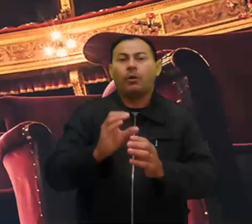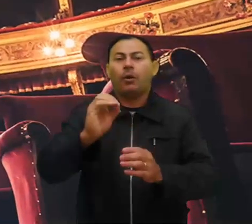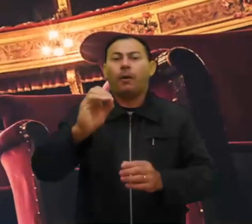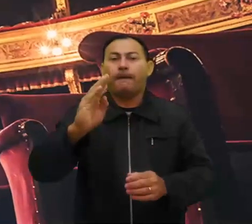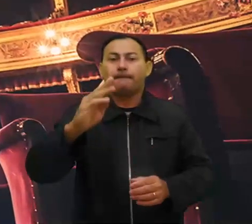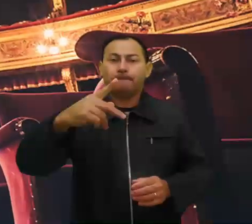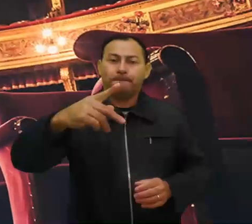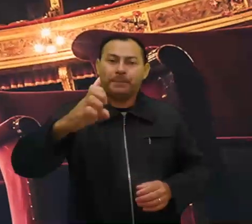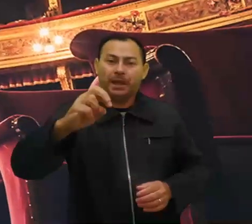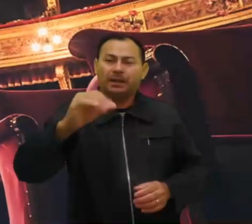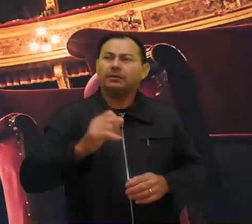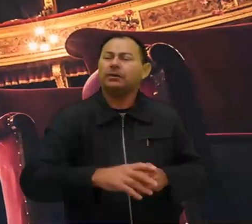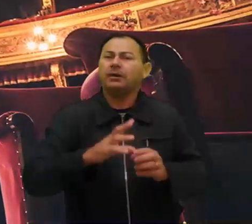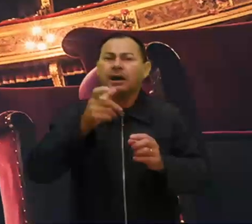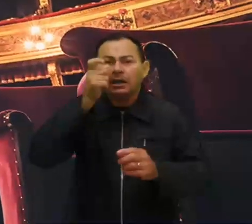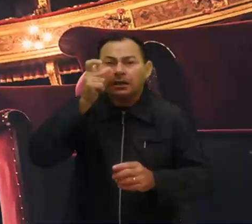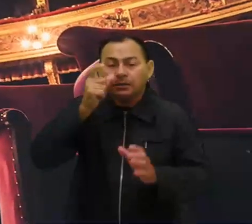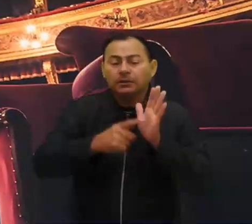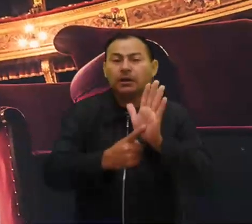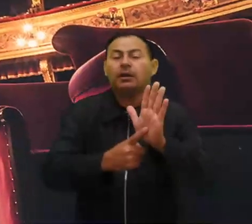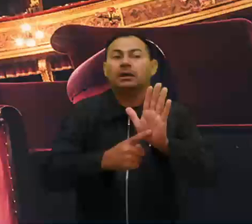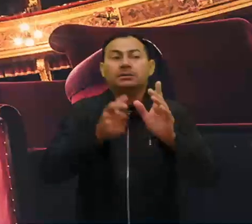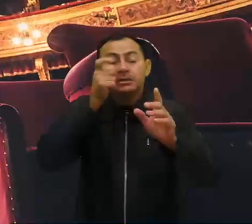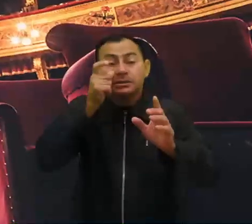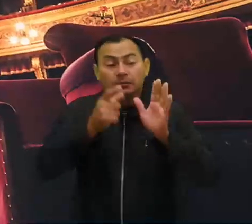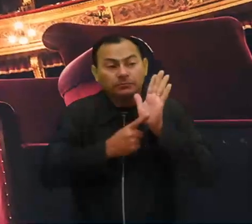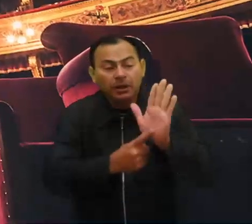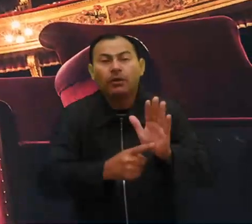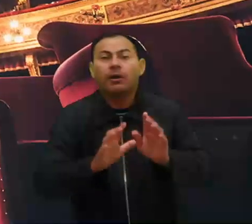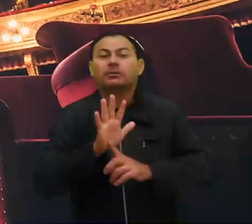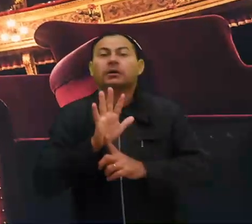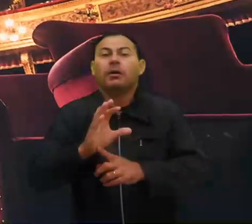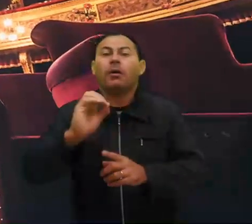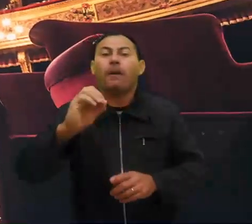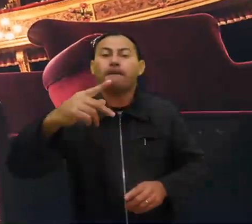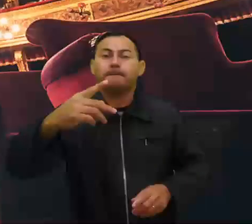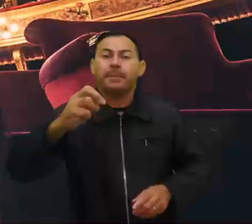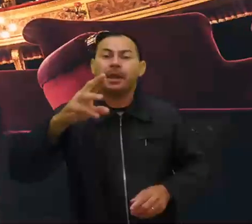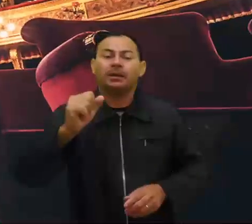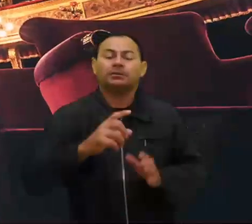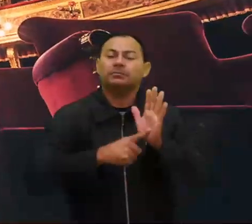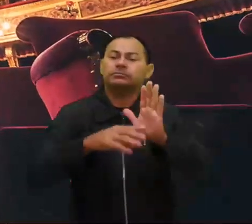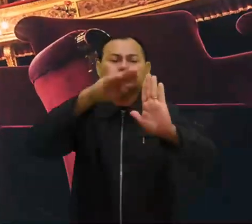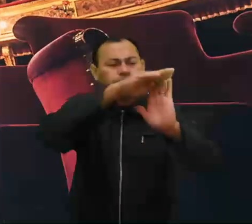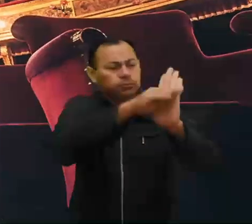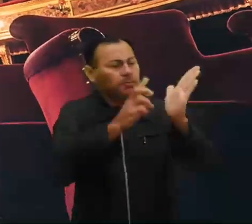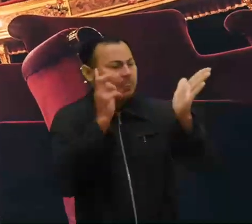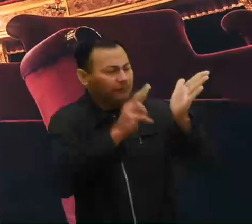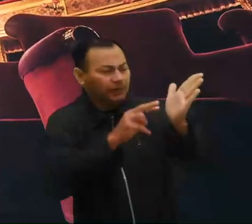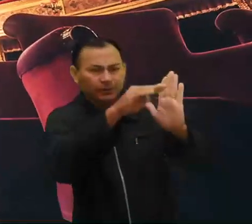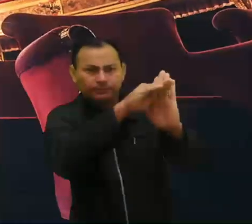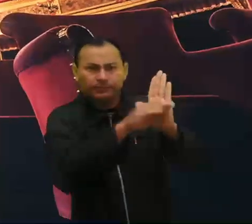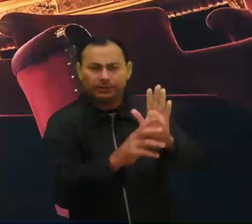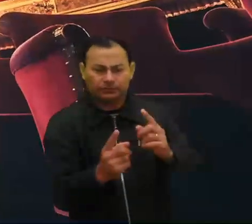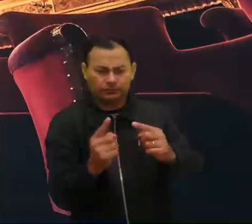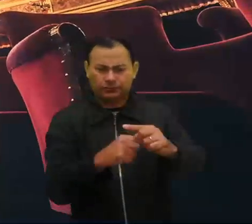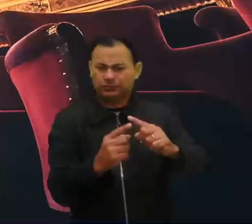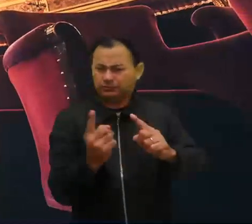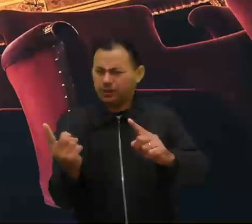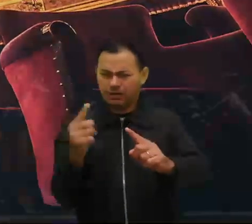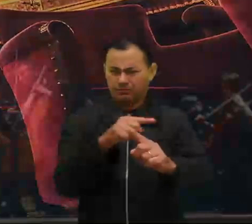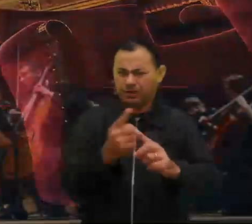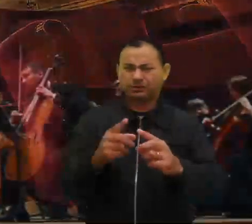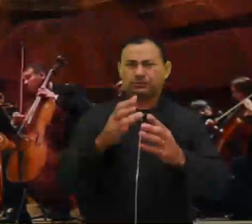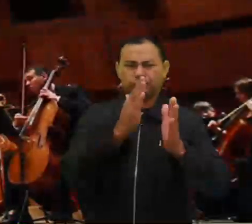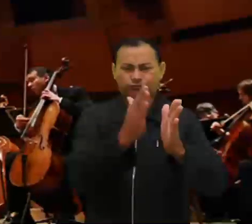óperas, assista à apresentação de uma ópera. Imagine que você receba o programa da ópera e descubra que ele está totalmente fora da ordem